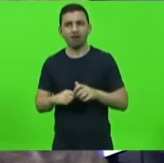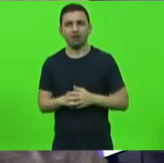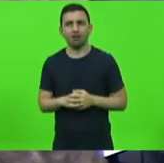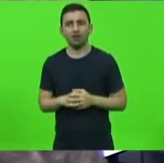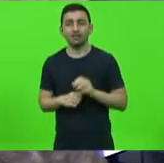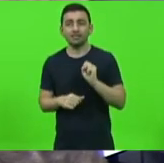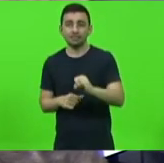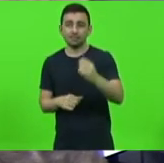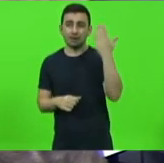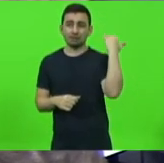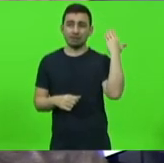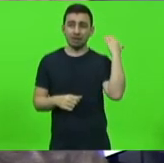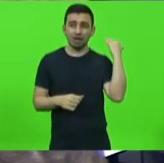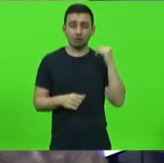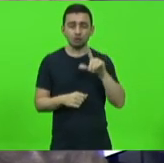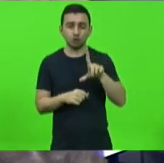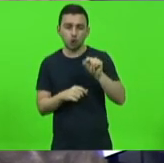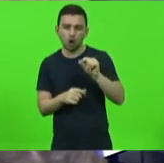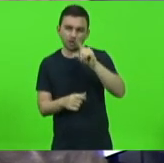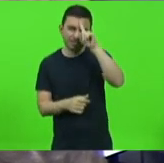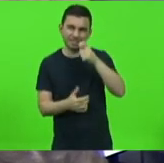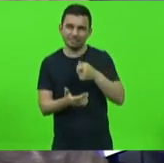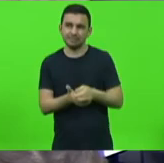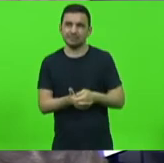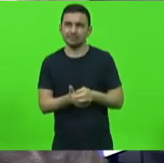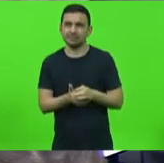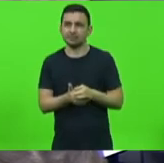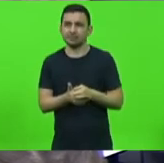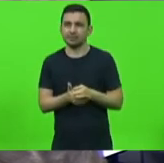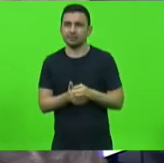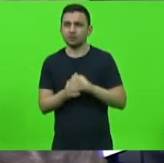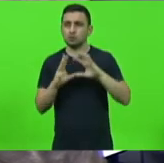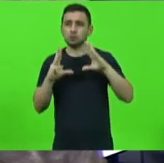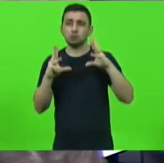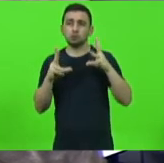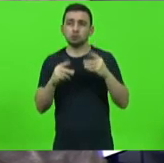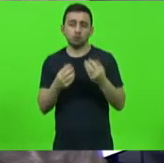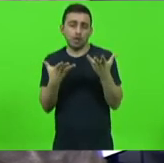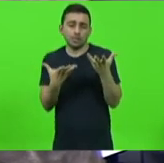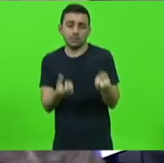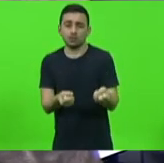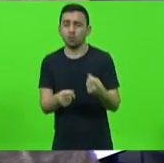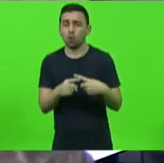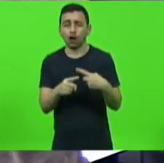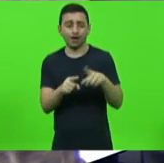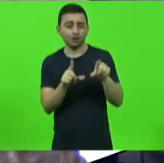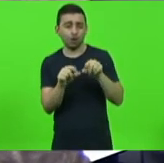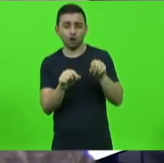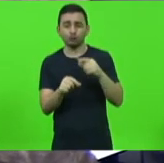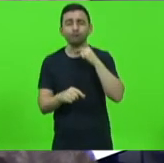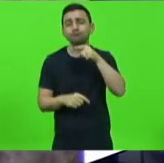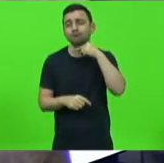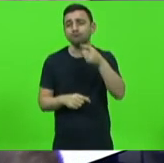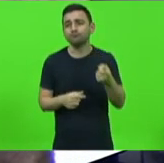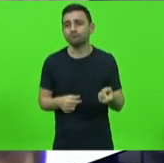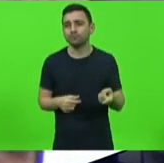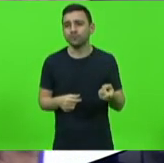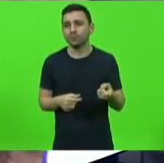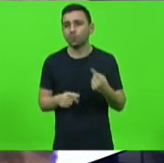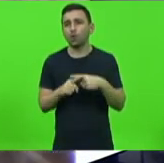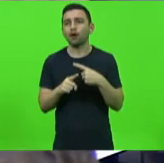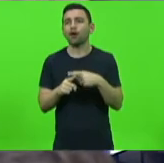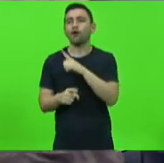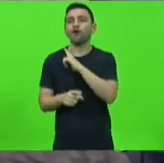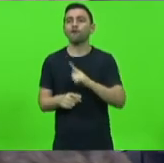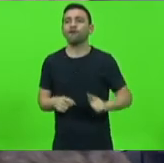atrás eles definiram e todo mundo acabou tendo que aceitar, porque não tinha opção? Ou vocês acham que o governo ia lá